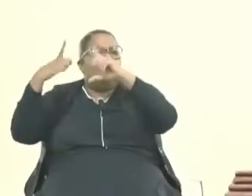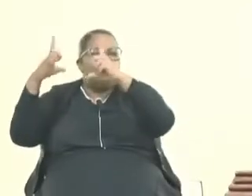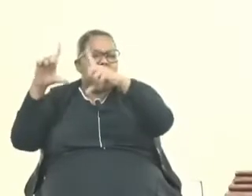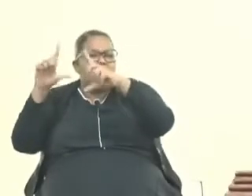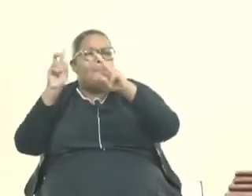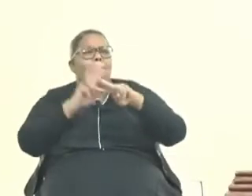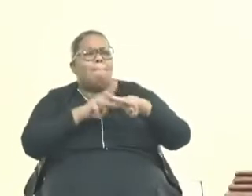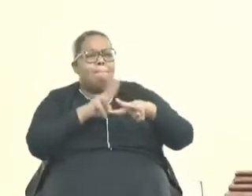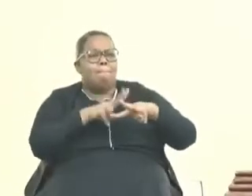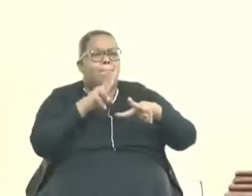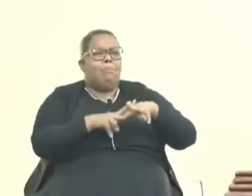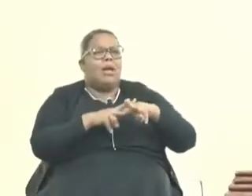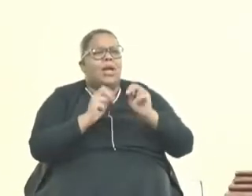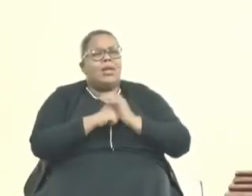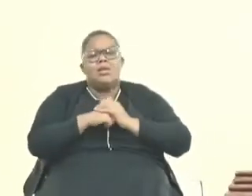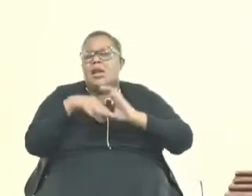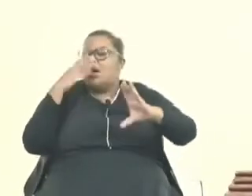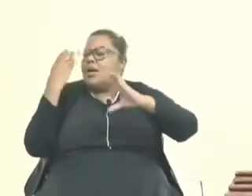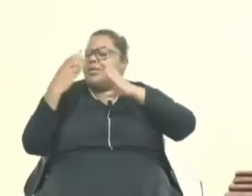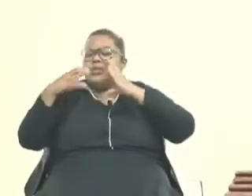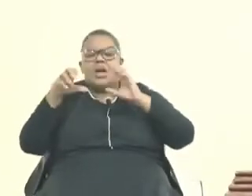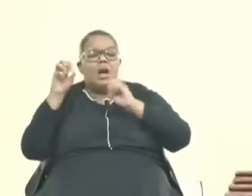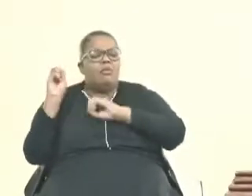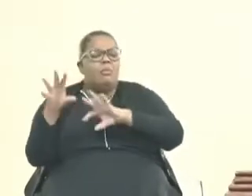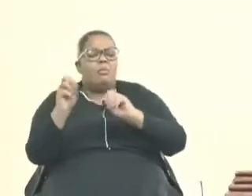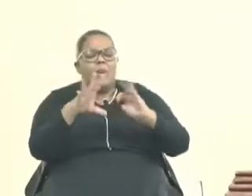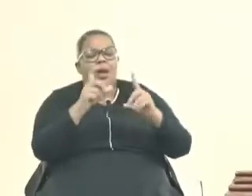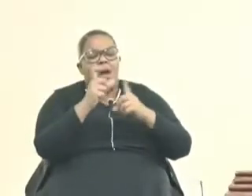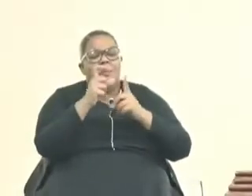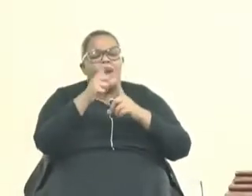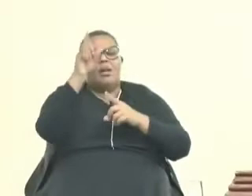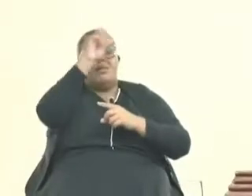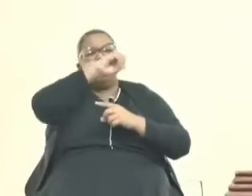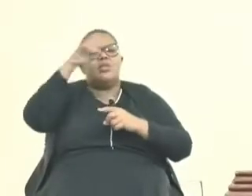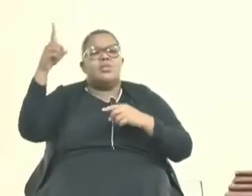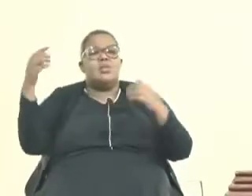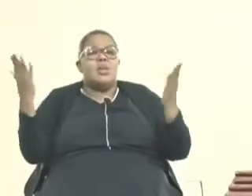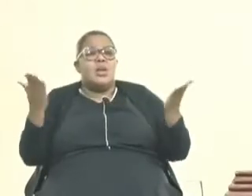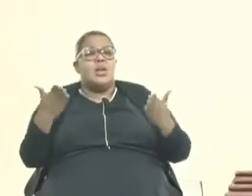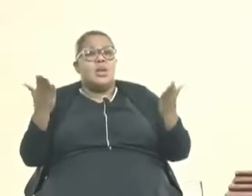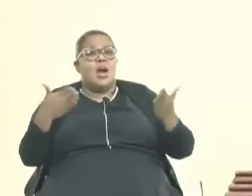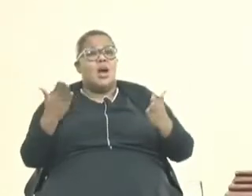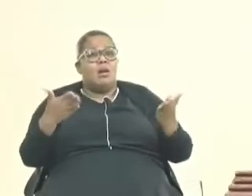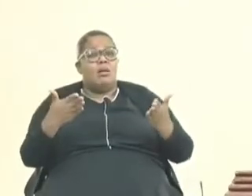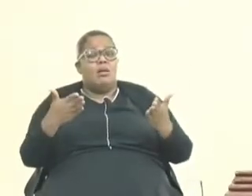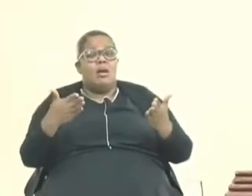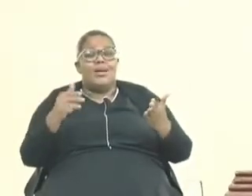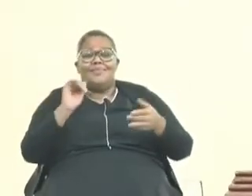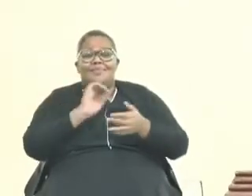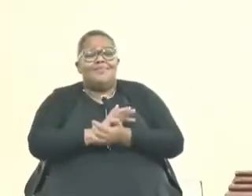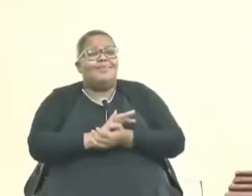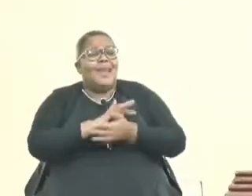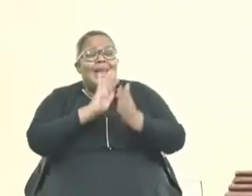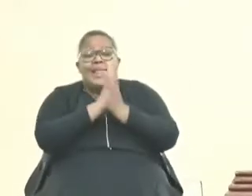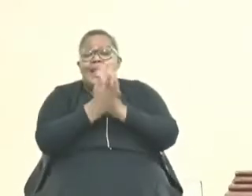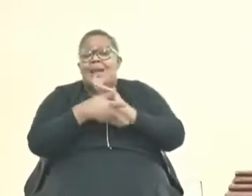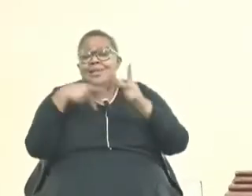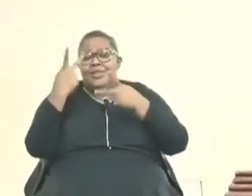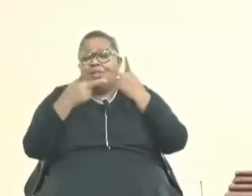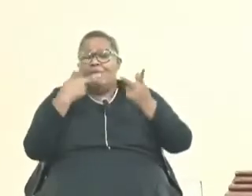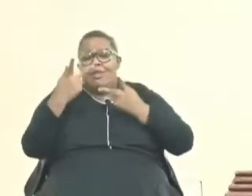cantavam diziam tudo que os outros e venham fazer e agora você descobre que eles não eram nada daquilo que eles falavam filhos